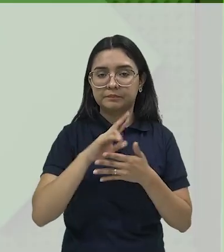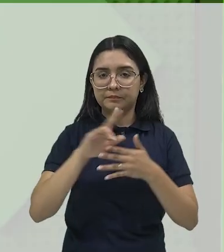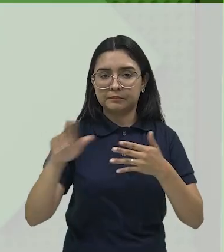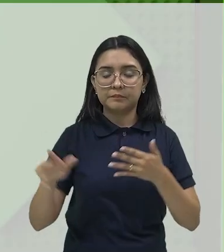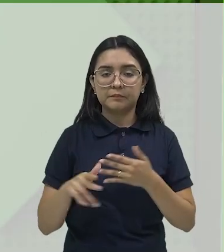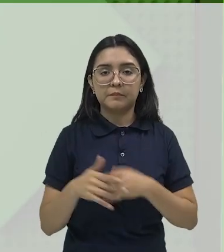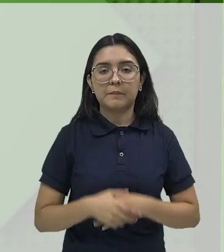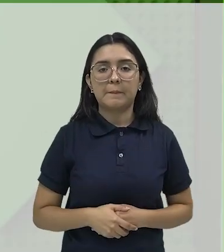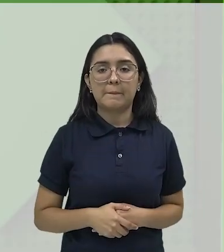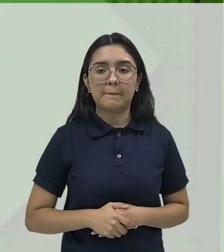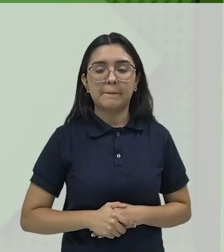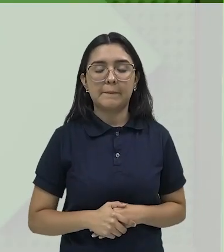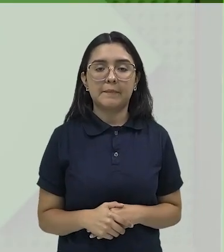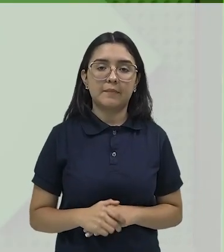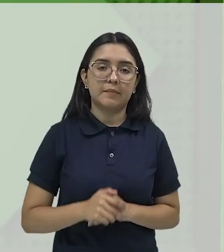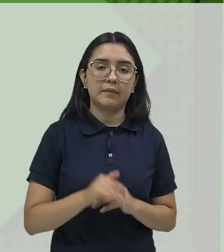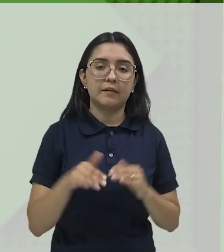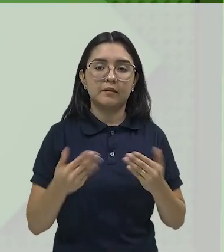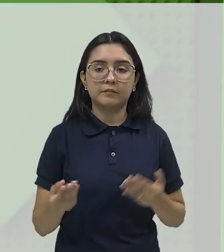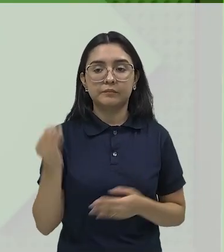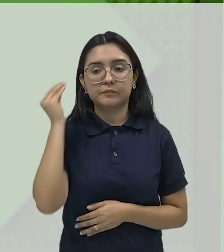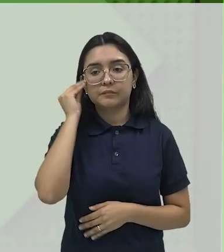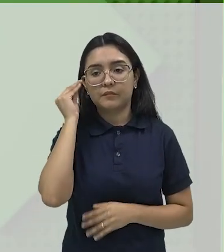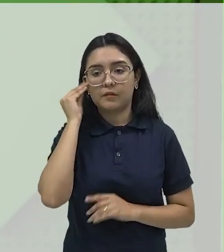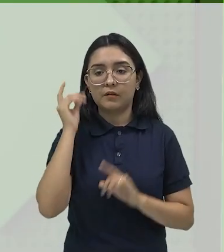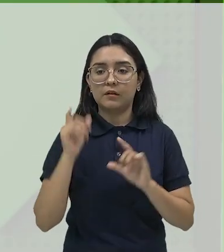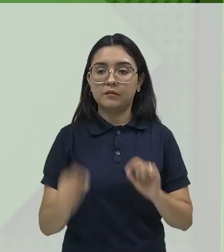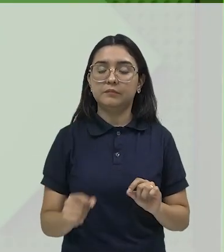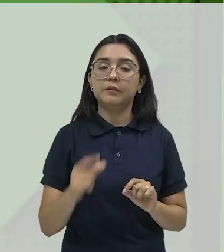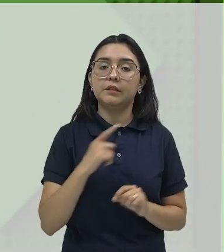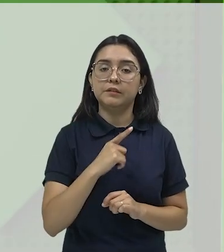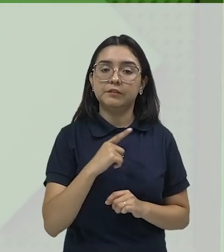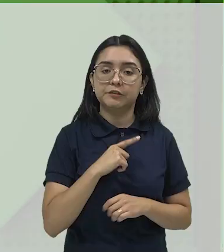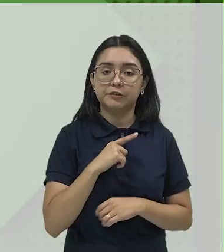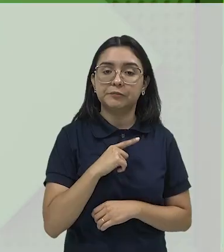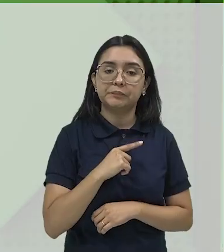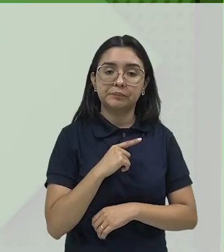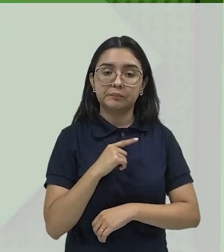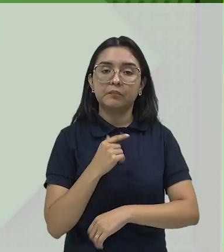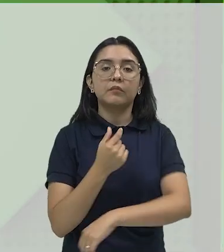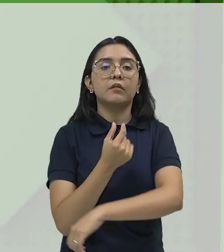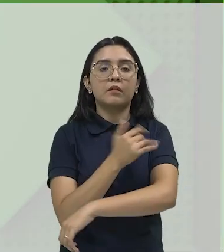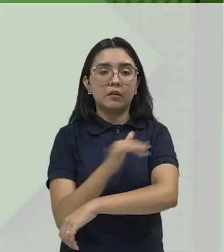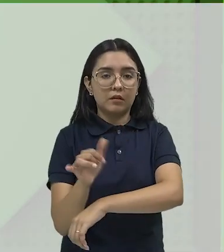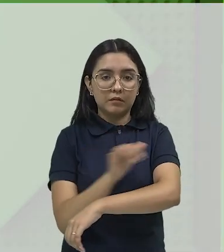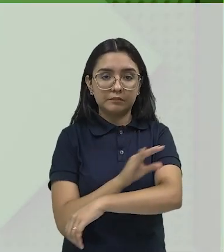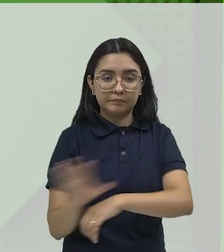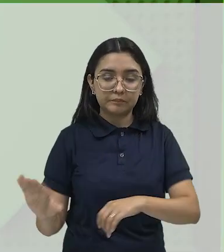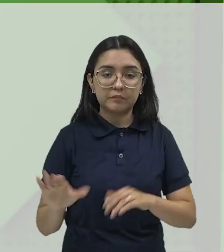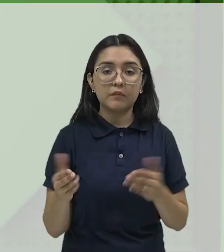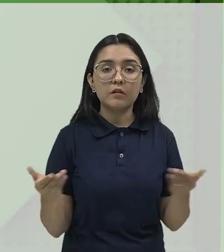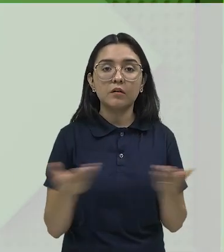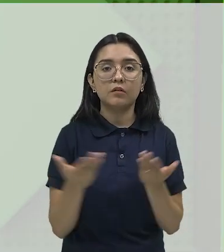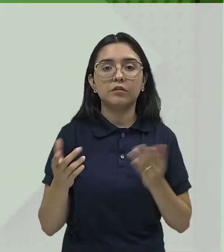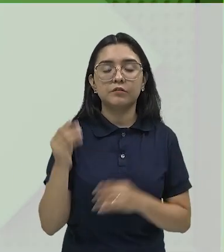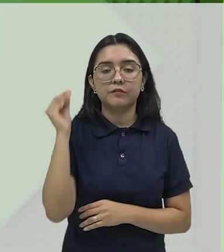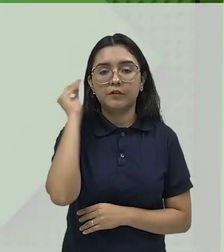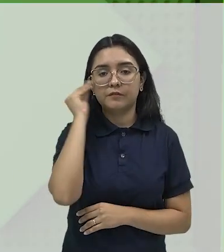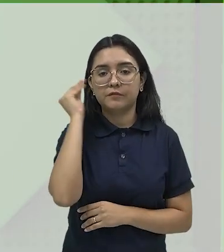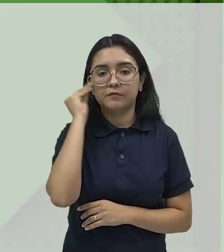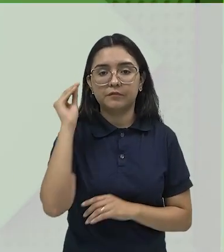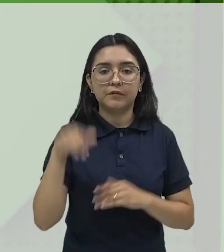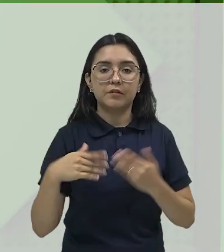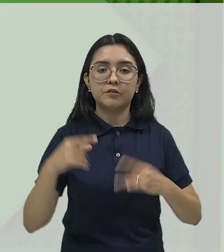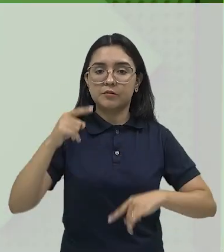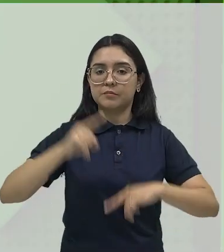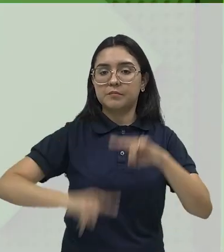certo? Então, nós vimos aí, né? Falamos aí sobre esses condutores. E agora nós vamos conhecer mais sobre os materiais